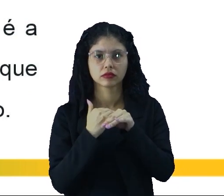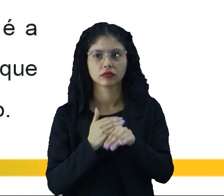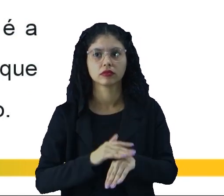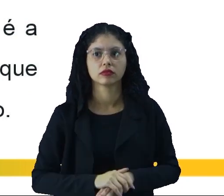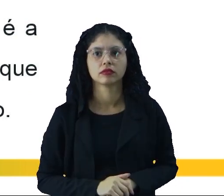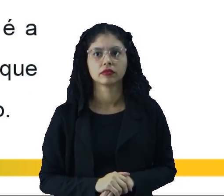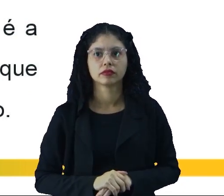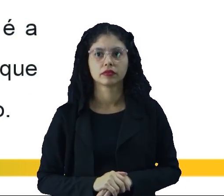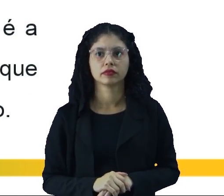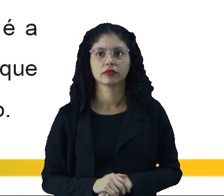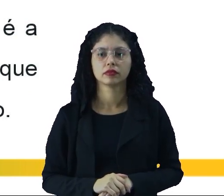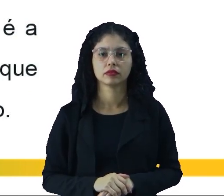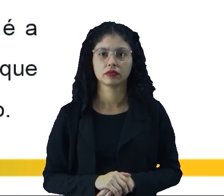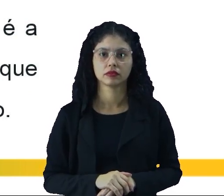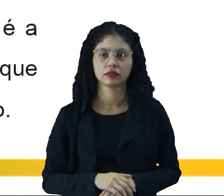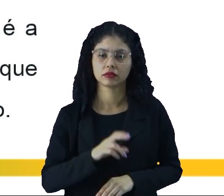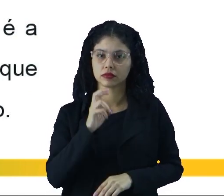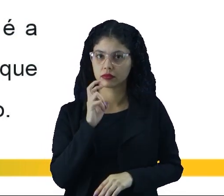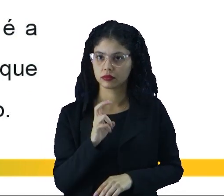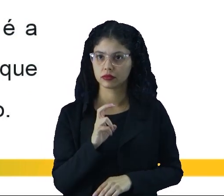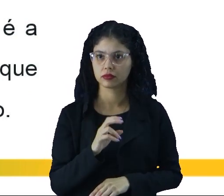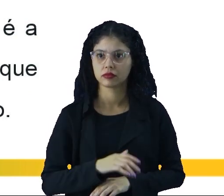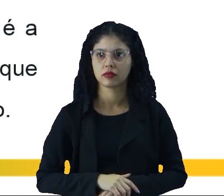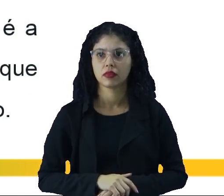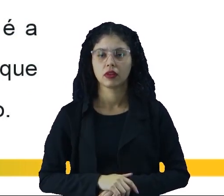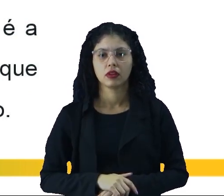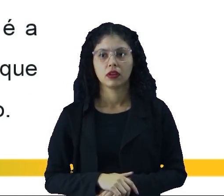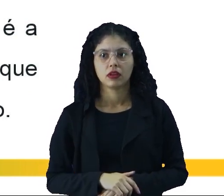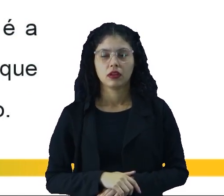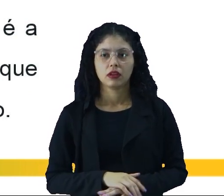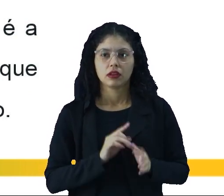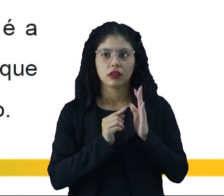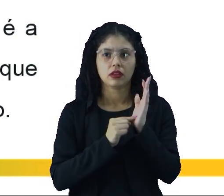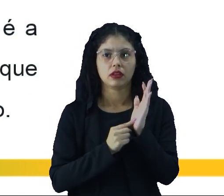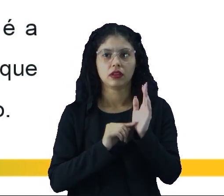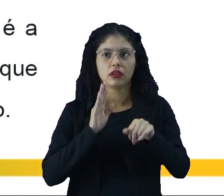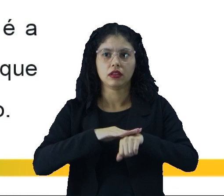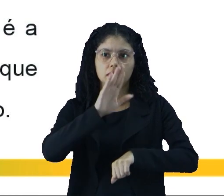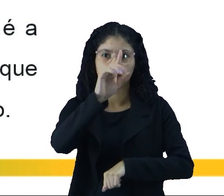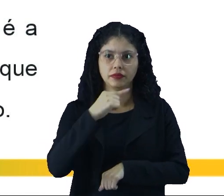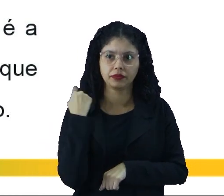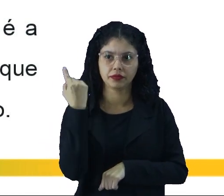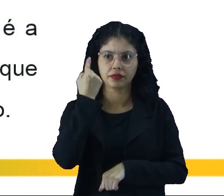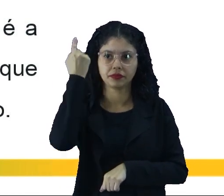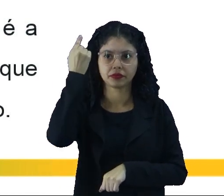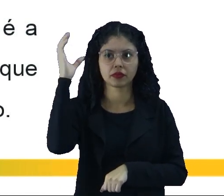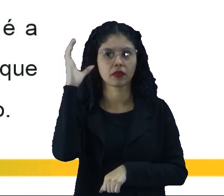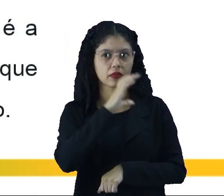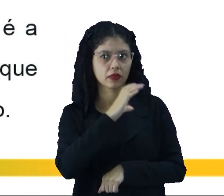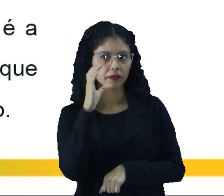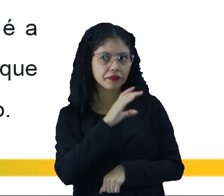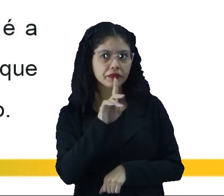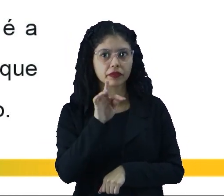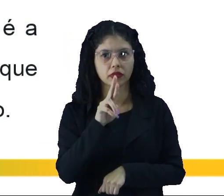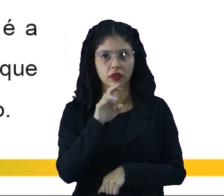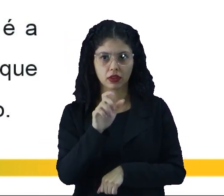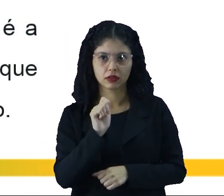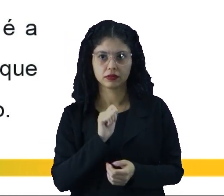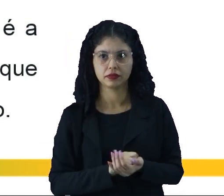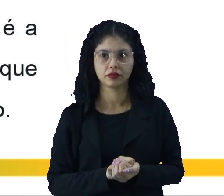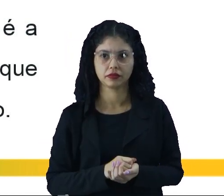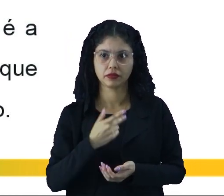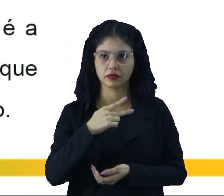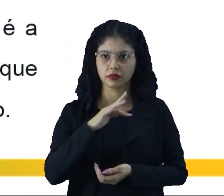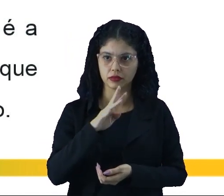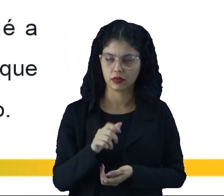iguais. E um quinto e último ponto, pessoal. No ponto de altura máxima, a velocidade vertical